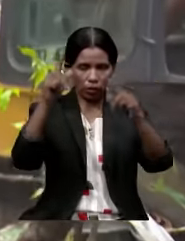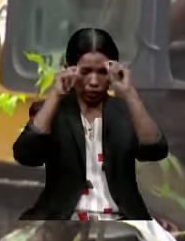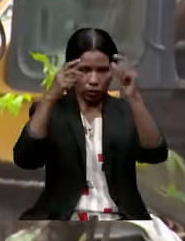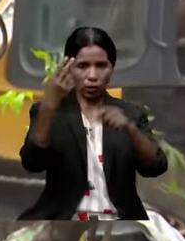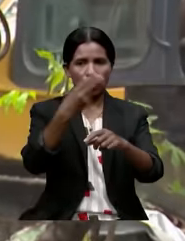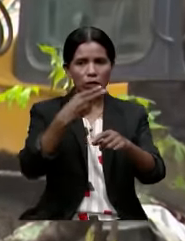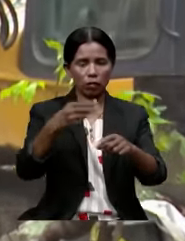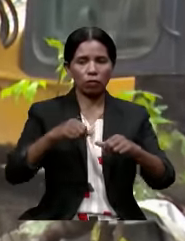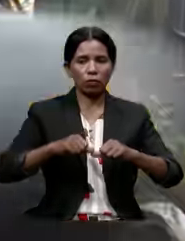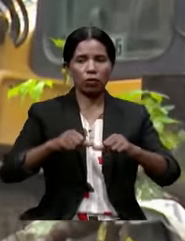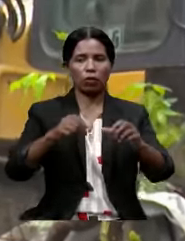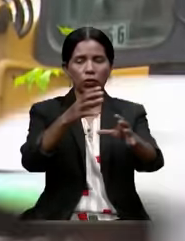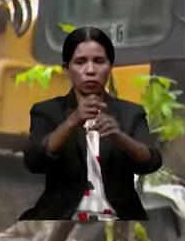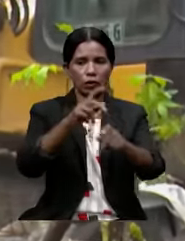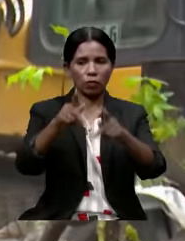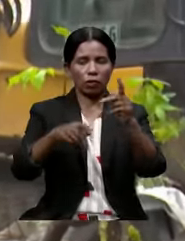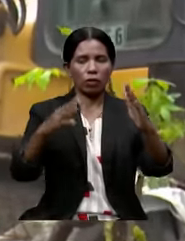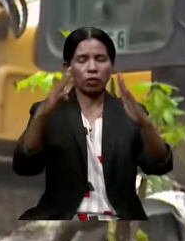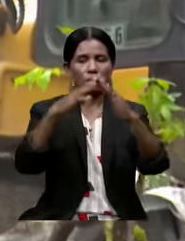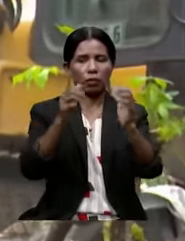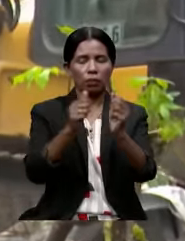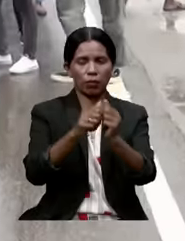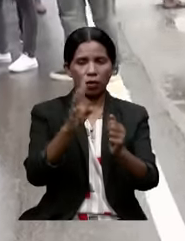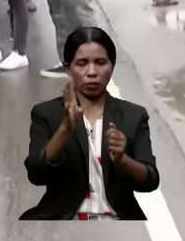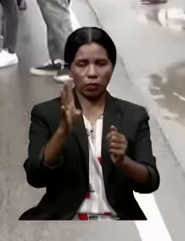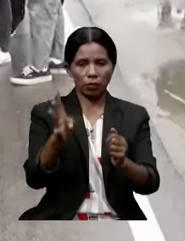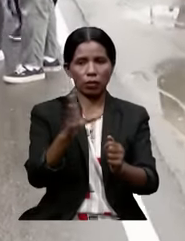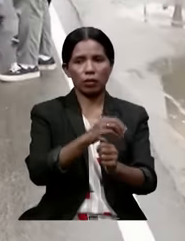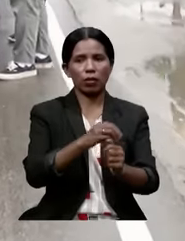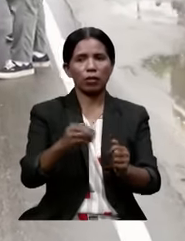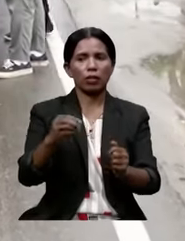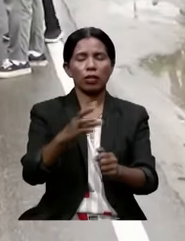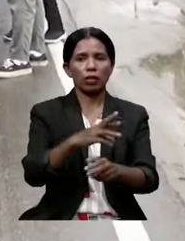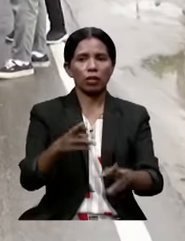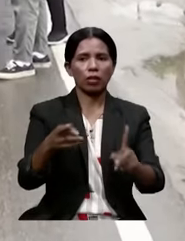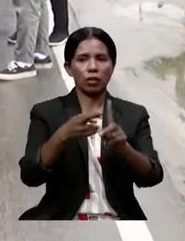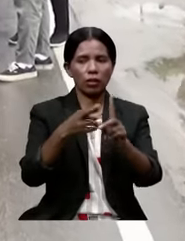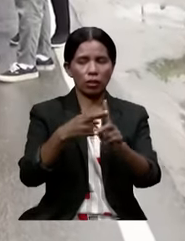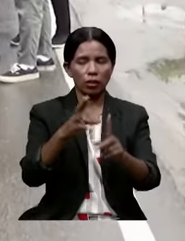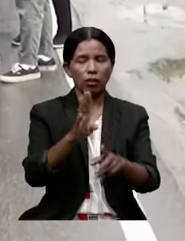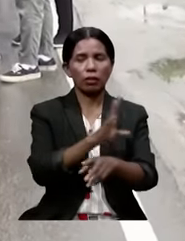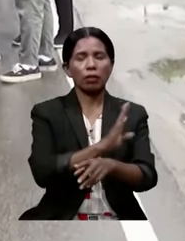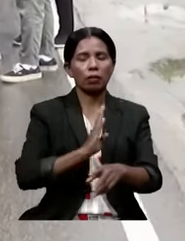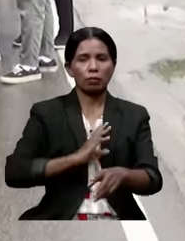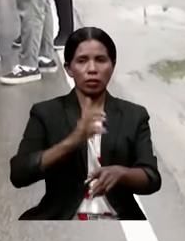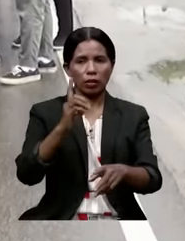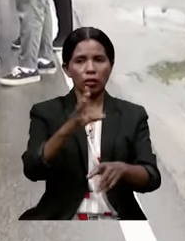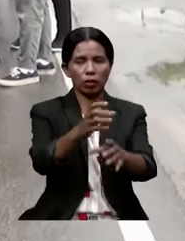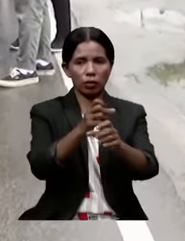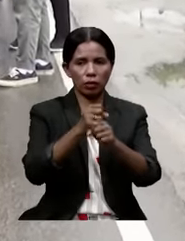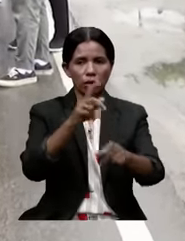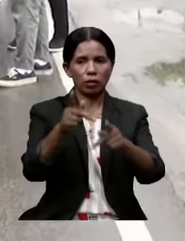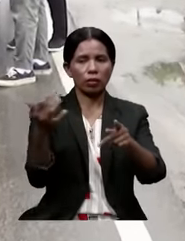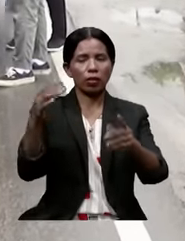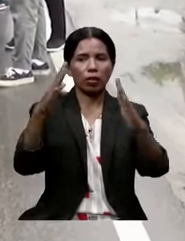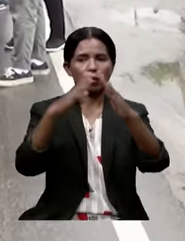Quintané, continua sob comunidade nia uma hamutuk hatnul resen e a cemitério público Bidau Santana nia oin, no sob mos comunidade